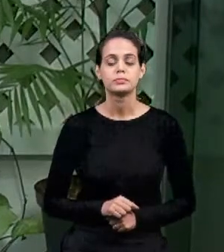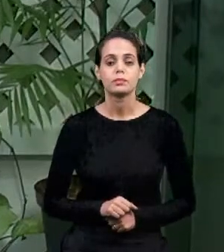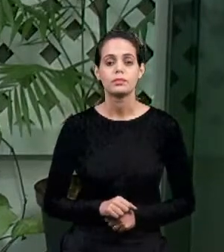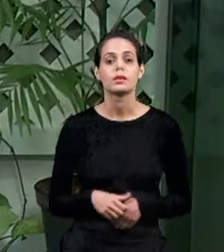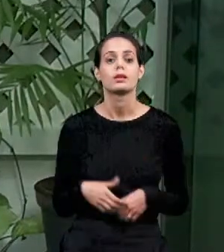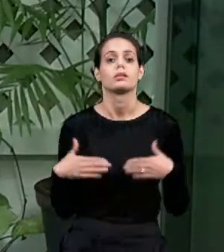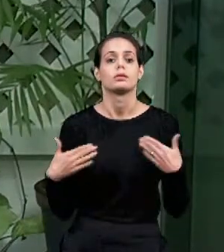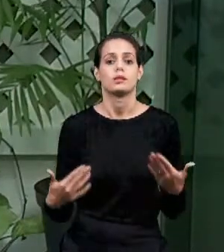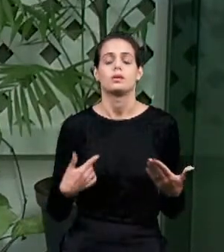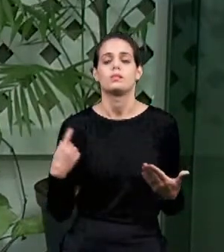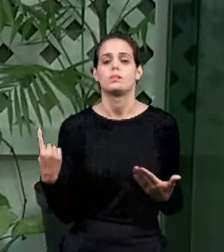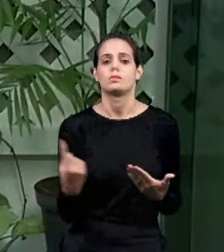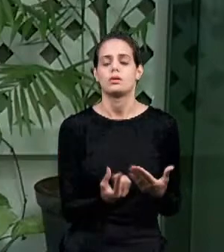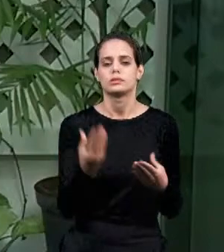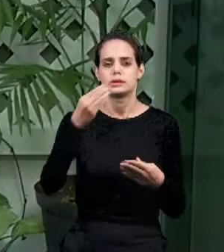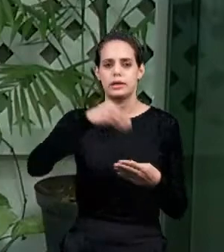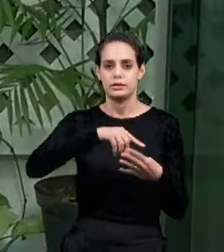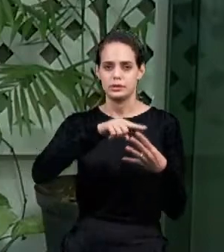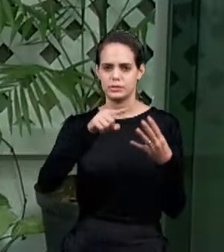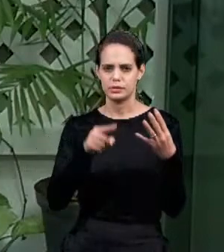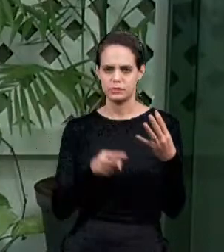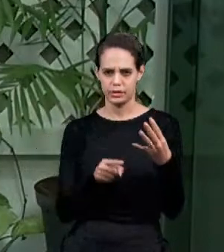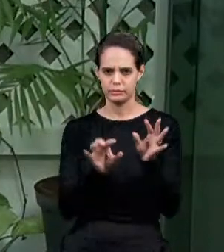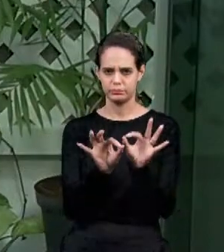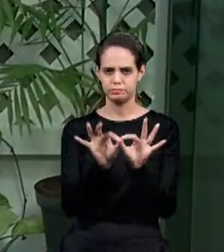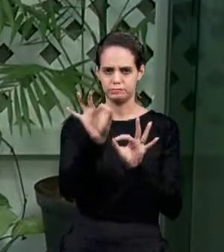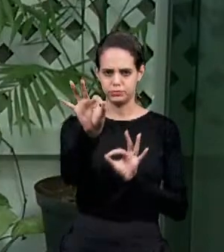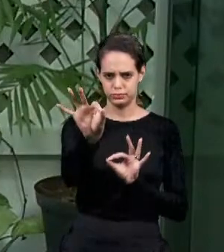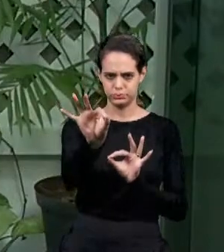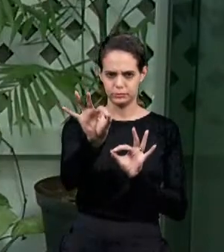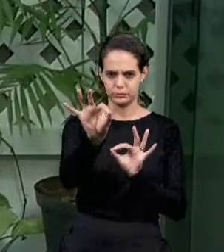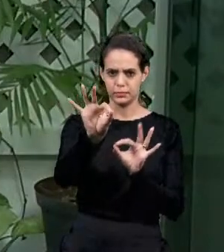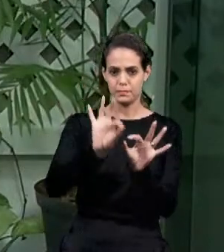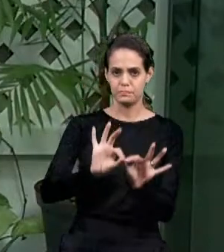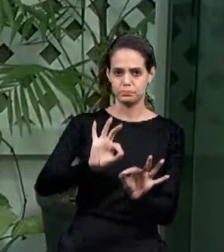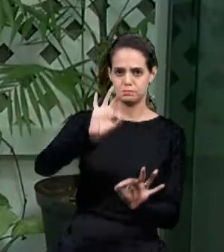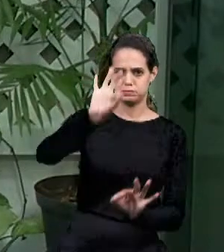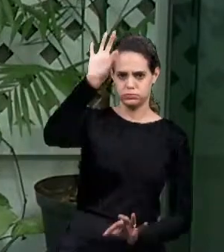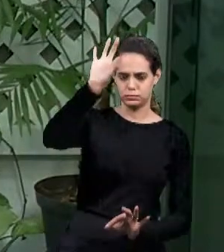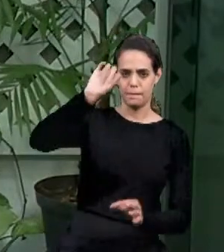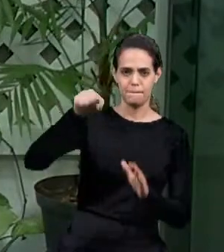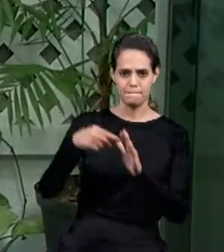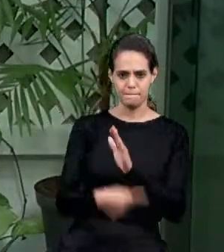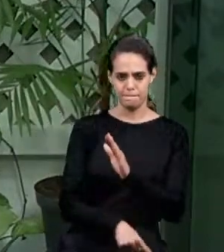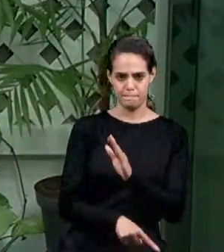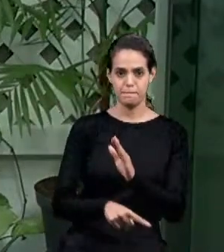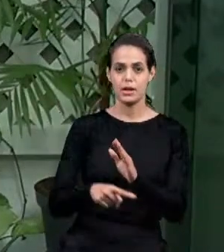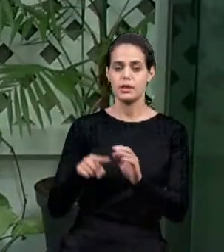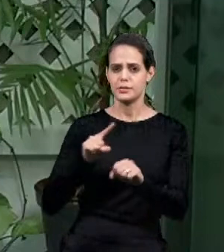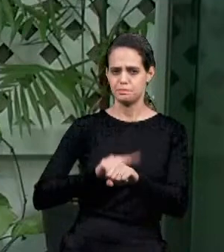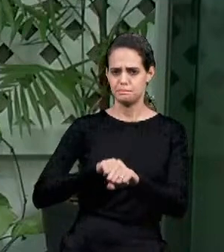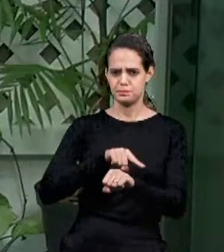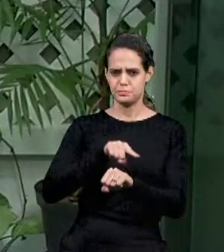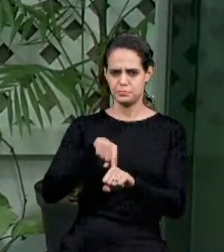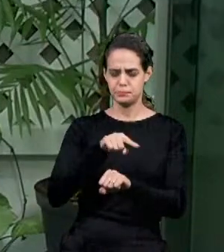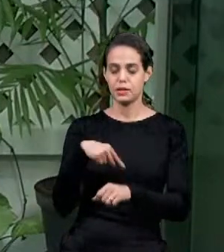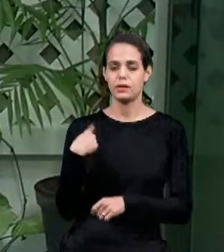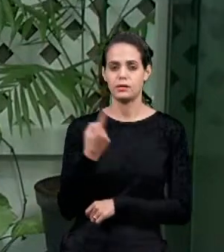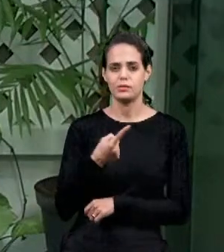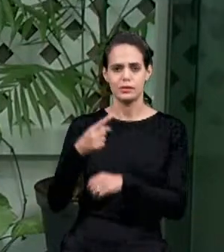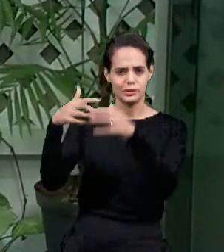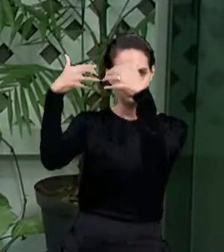nós dentro dessas medidas. A nossa mente gira em torno disso. A ciência já